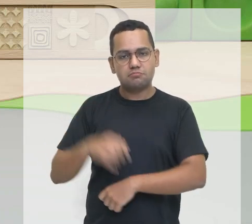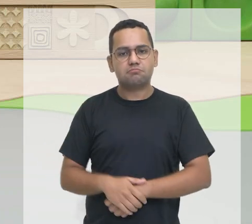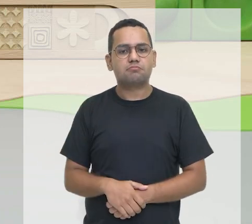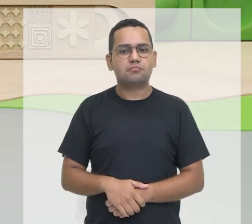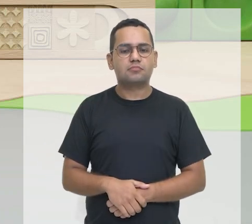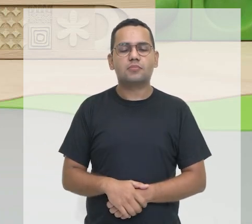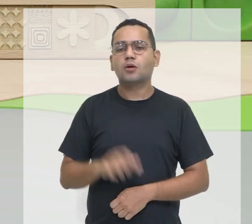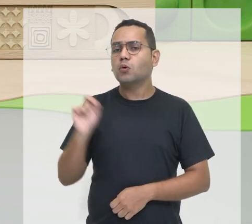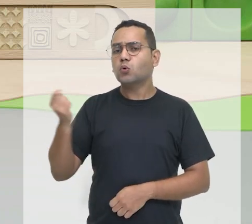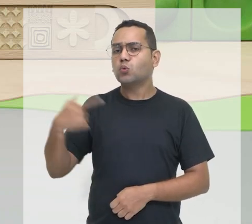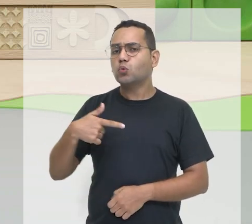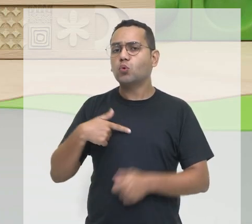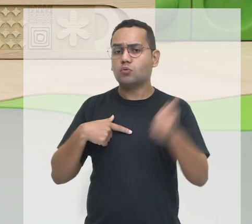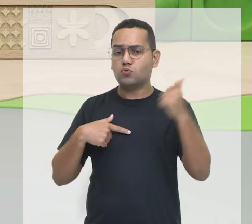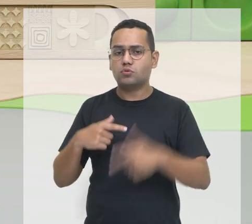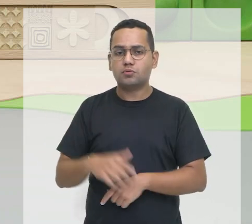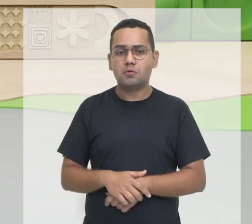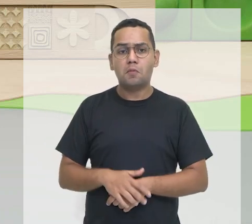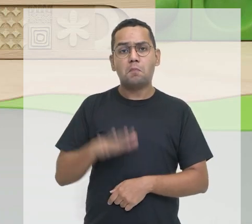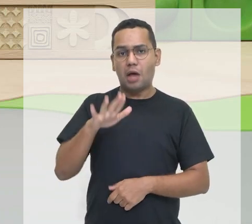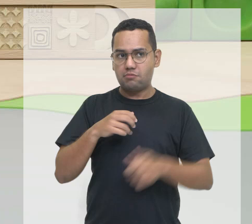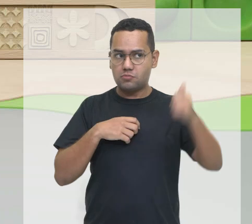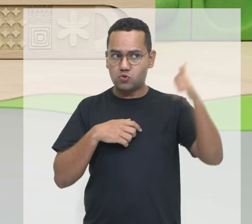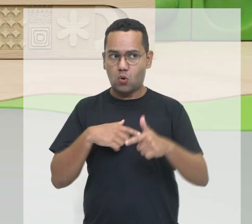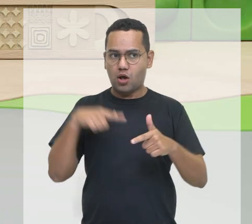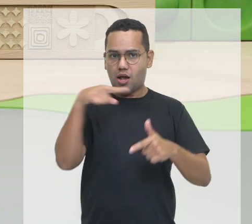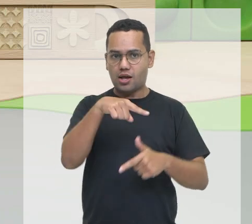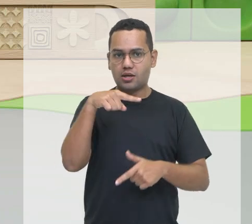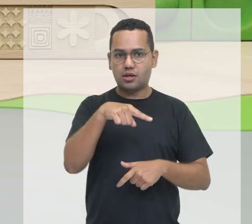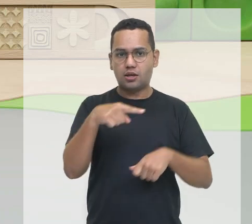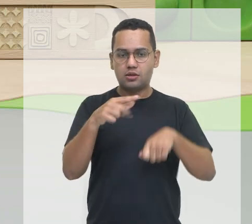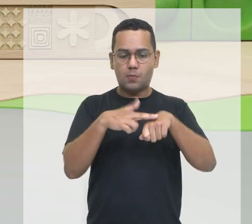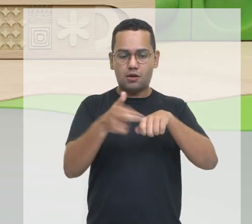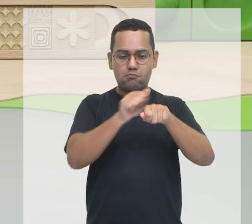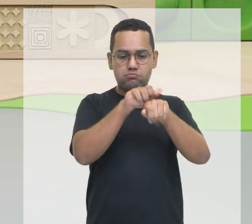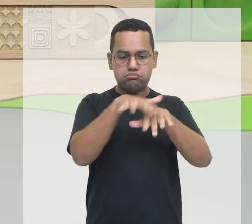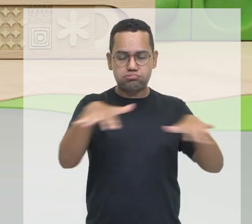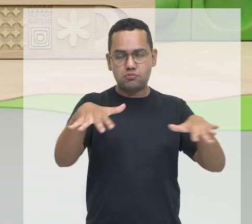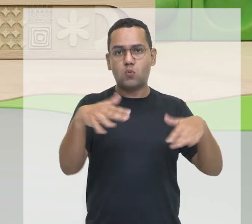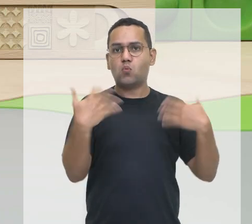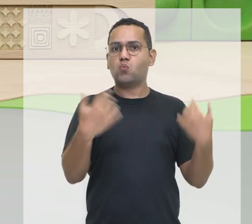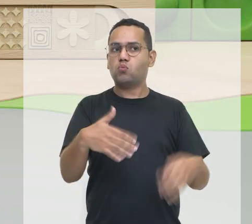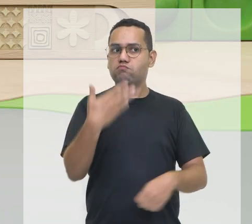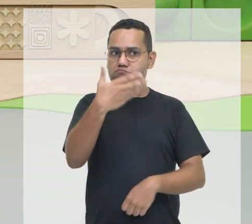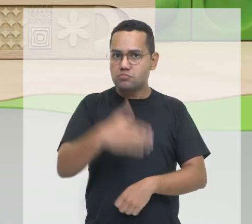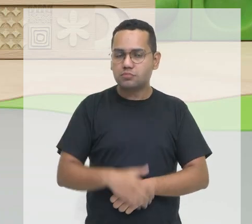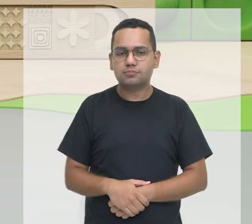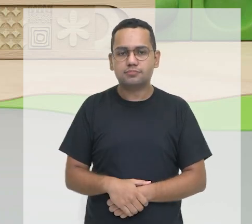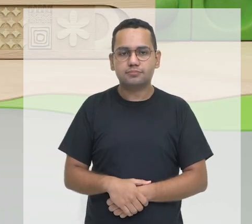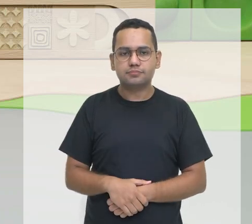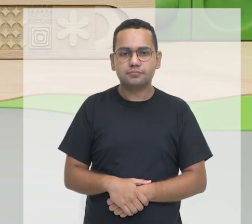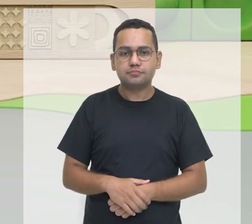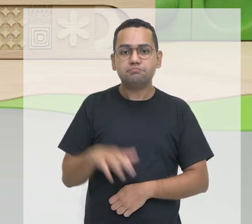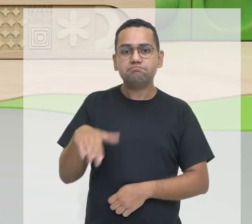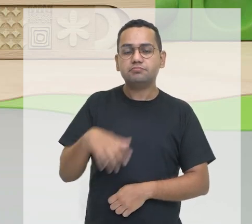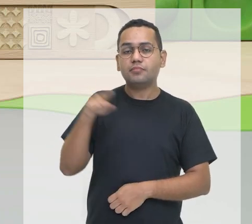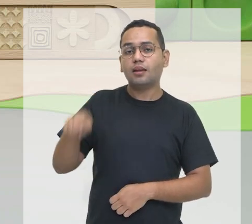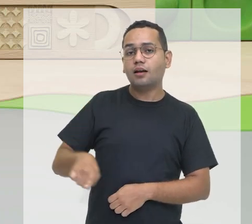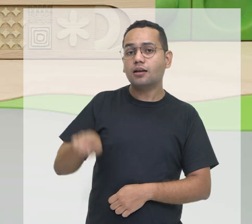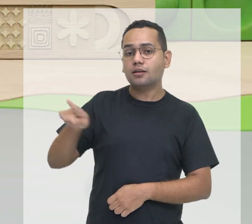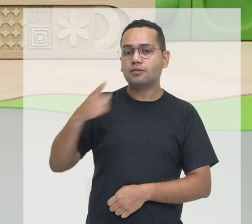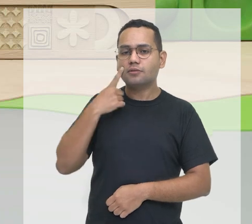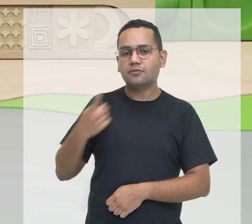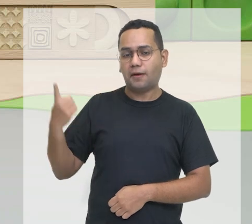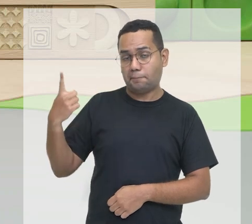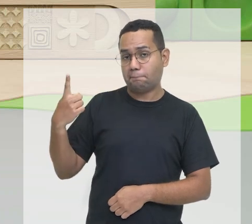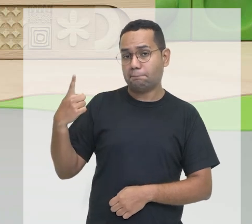Sol, né, possui uma radiação, uma luminosidade impressionante. E essas estrelas, classificadas como